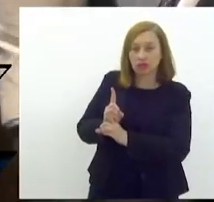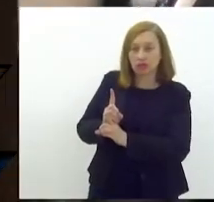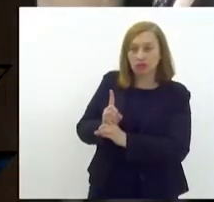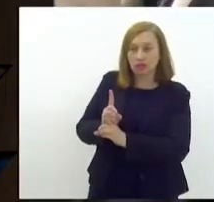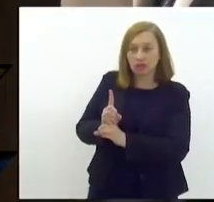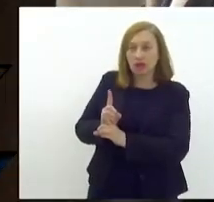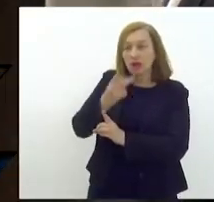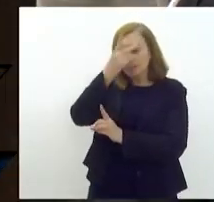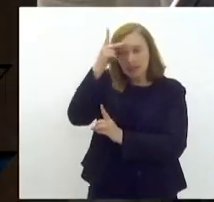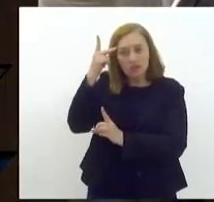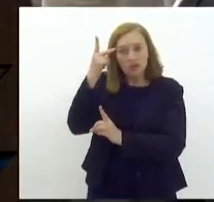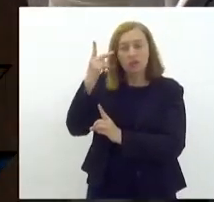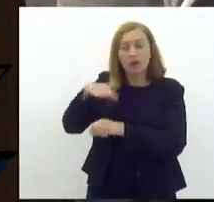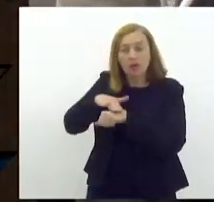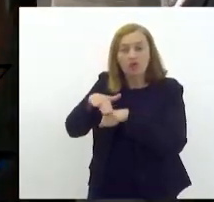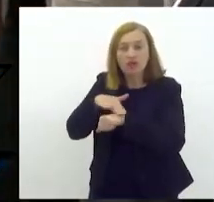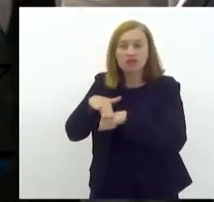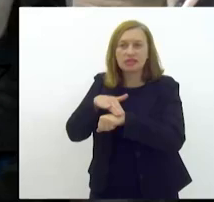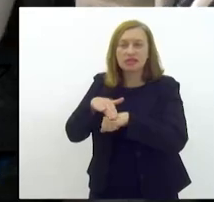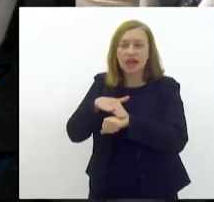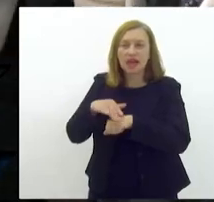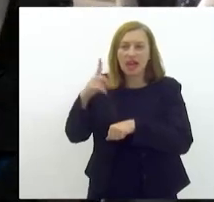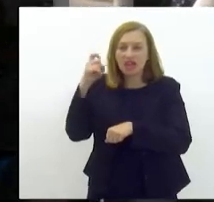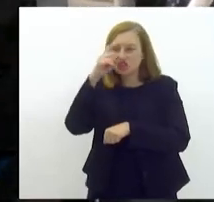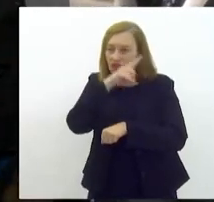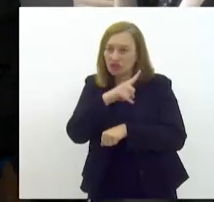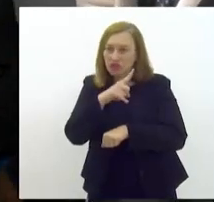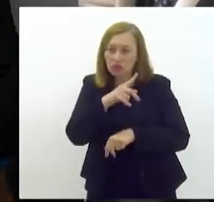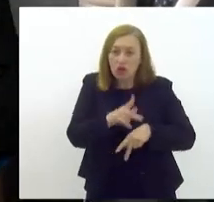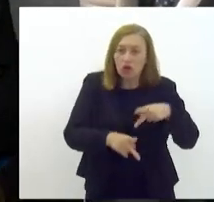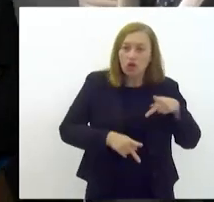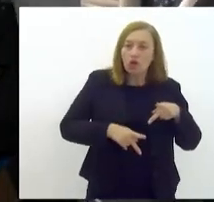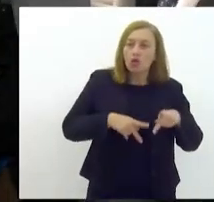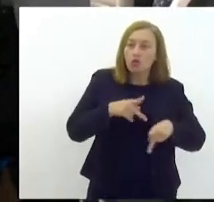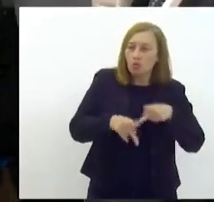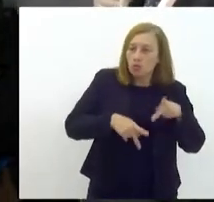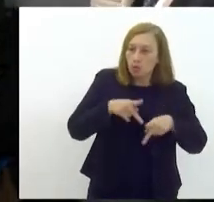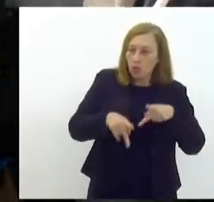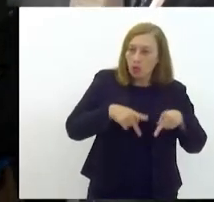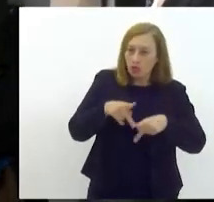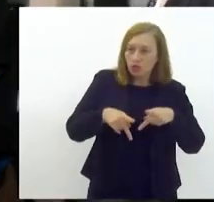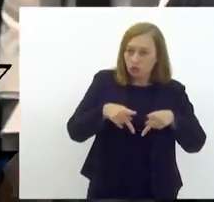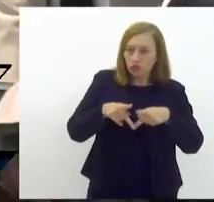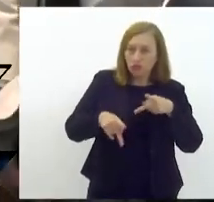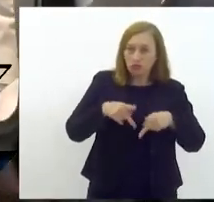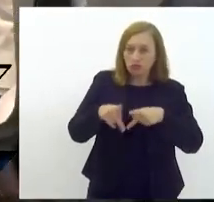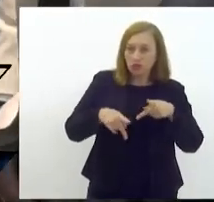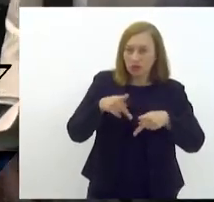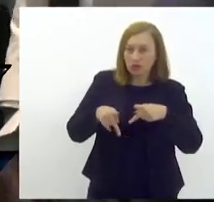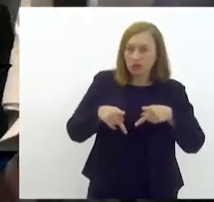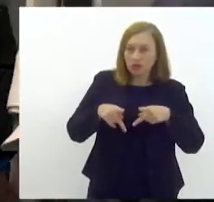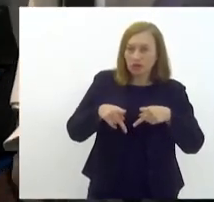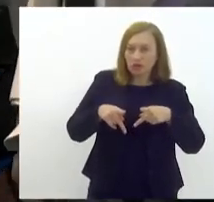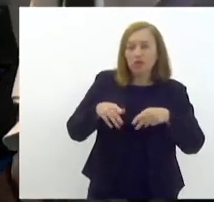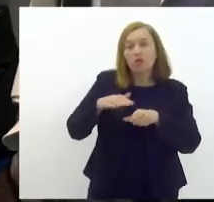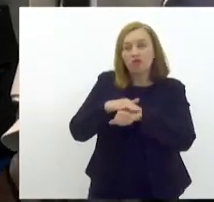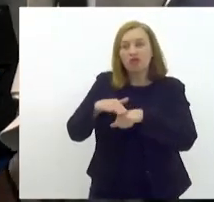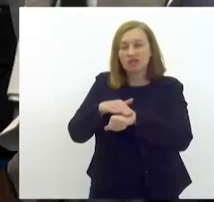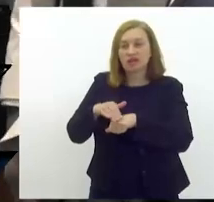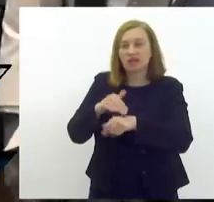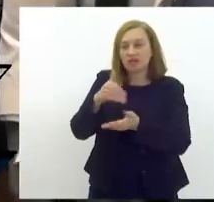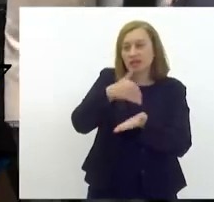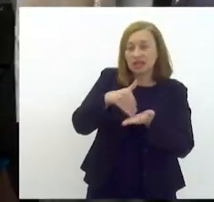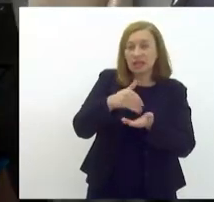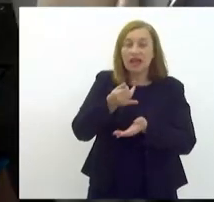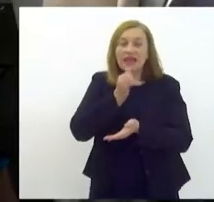é muito mais difícil um Popular ser atendido por um secretário por exemplo que está por um governador E aí